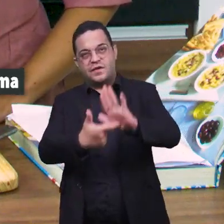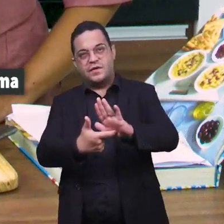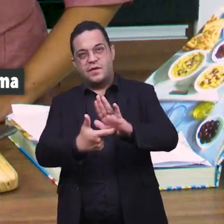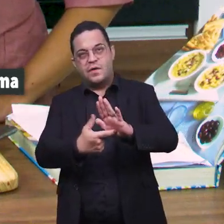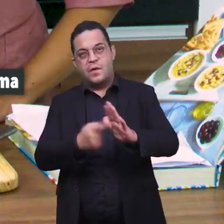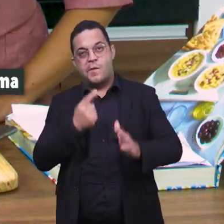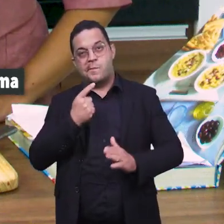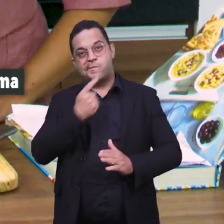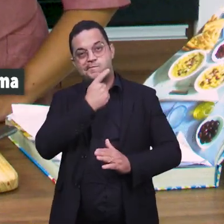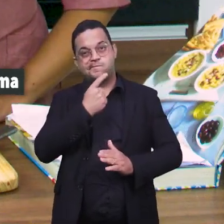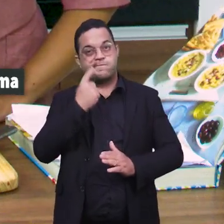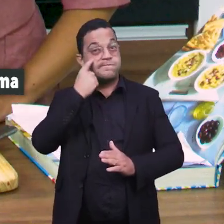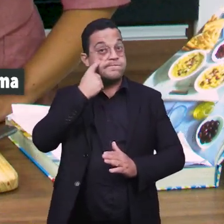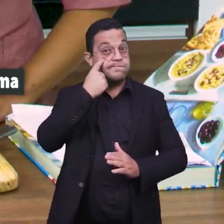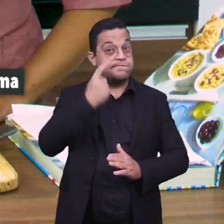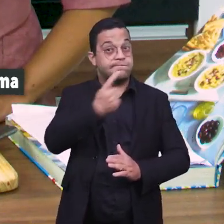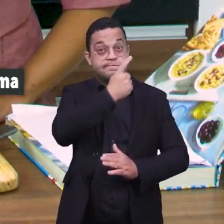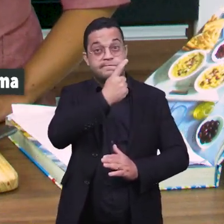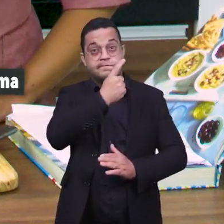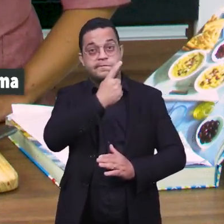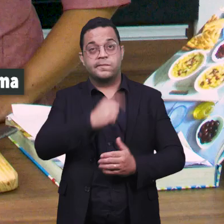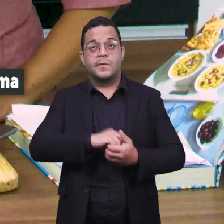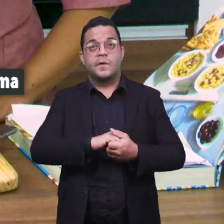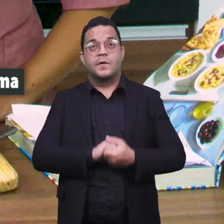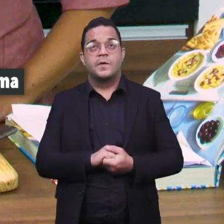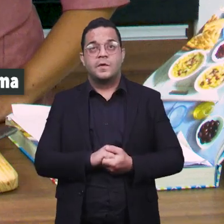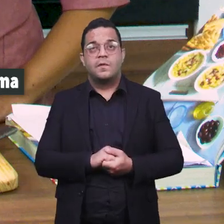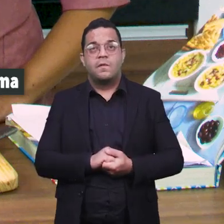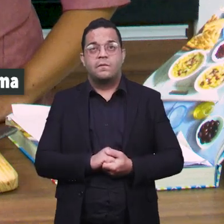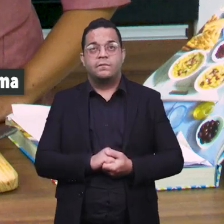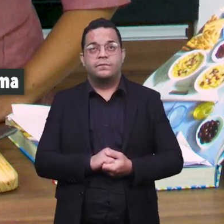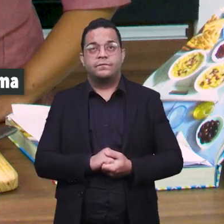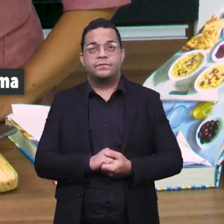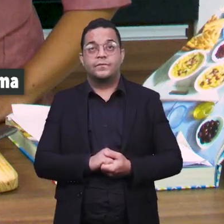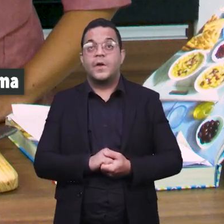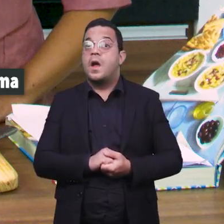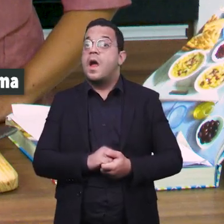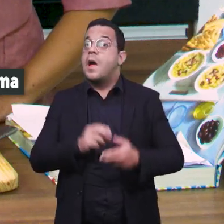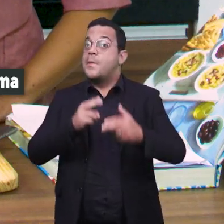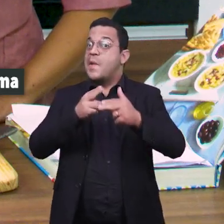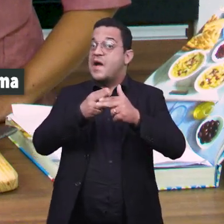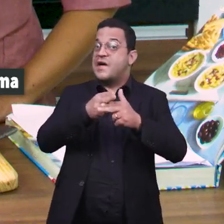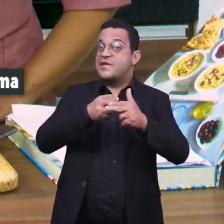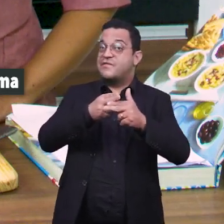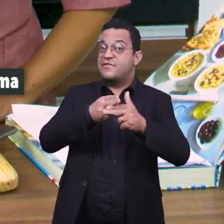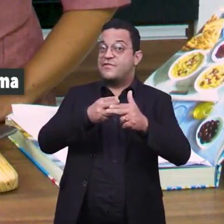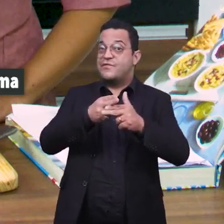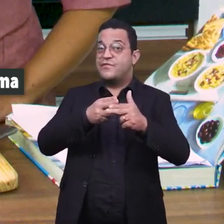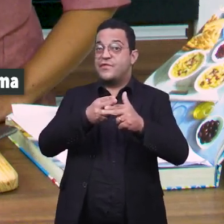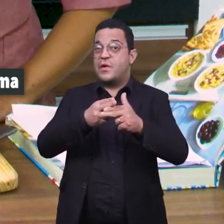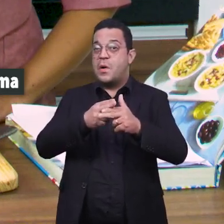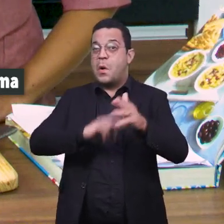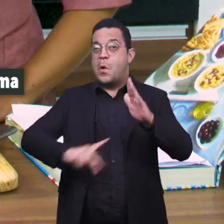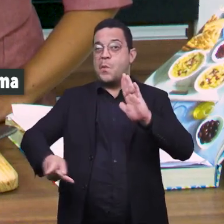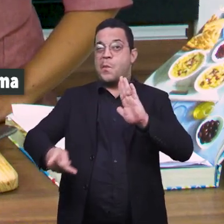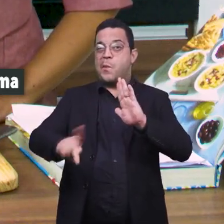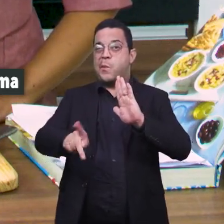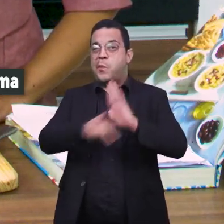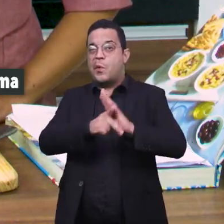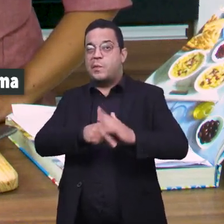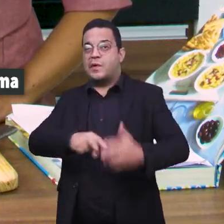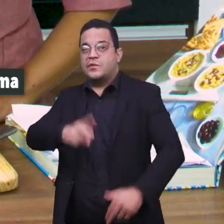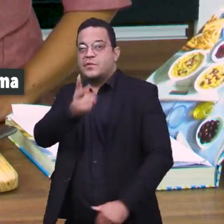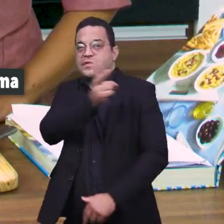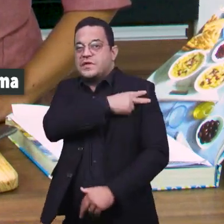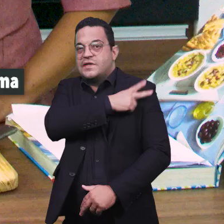até colocar aqui na minha mão, ó, para pegar com bastante foco. Ela é uma faca que a gente chama faca do chefe,